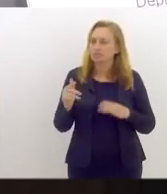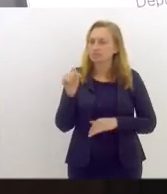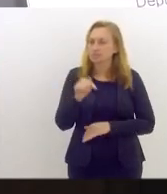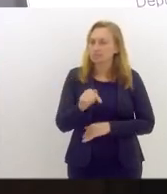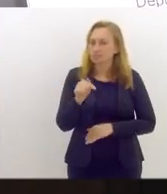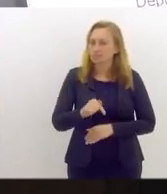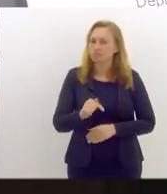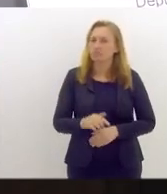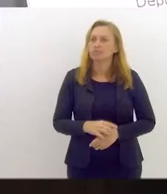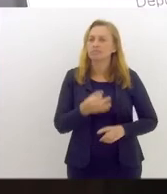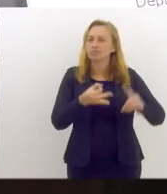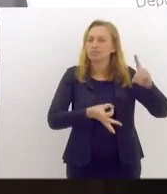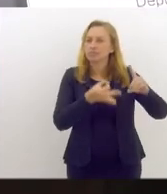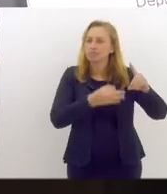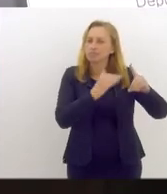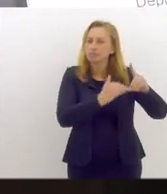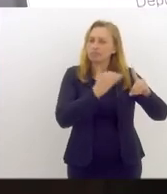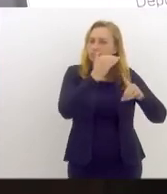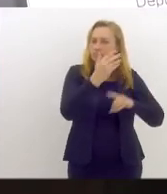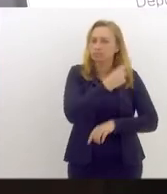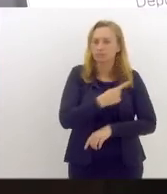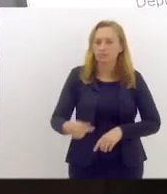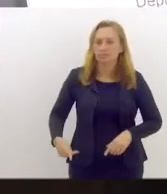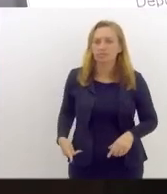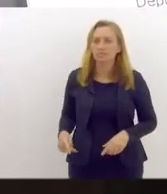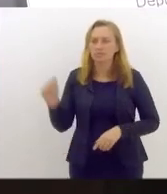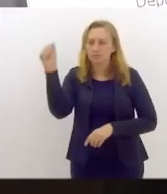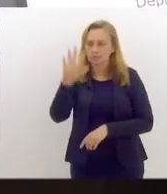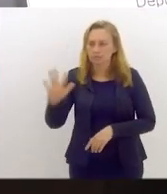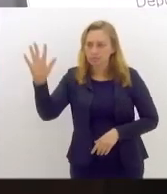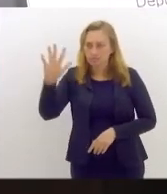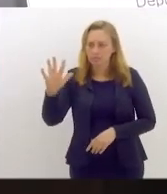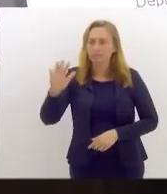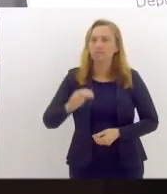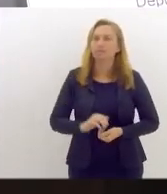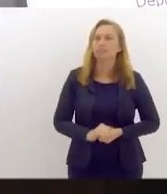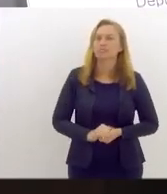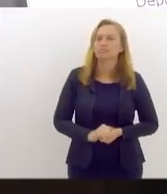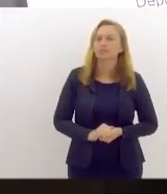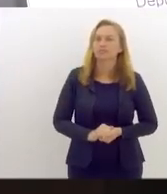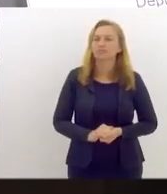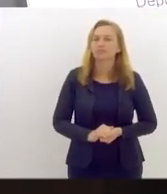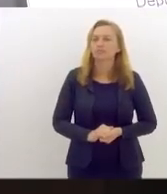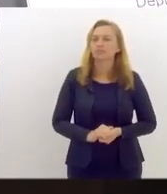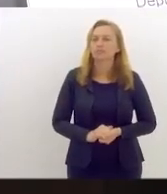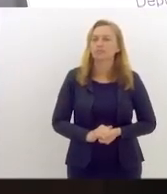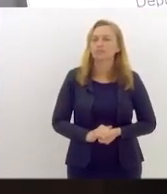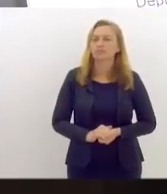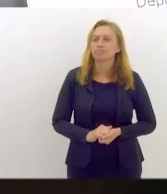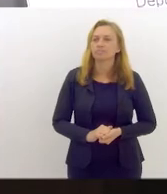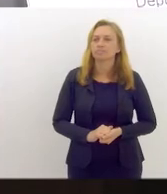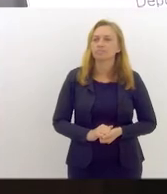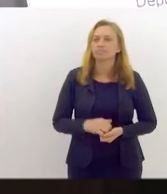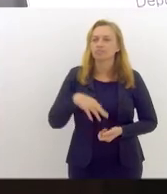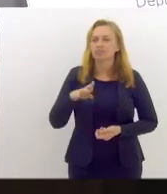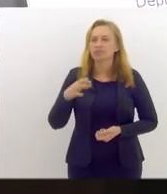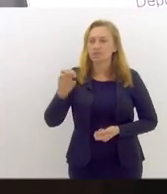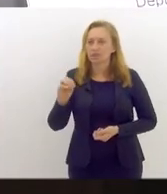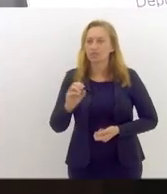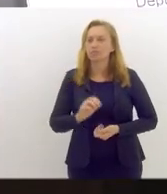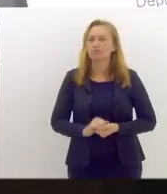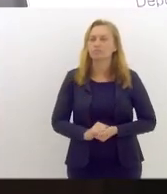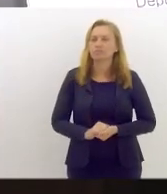o desembargador Presidente da Associação Nacional dos desembargadores o Senhor Marcelo